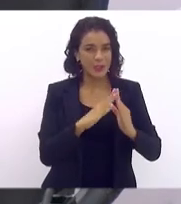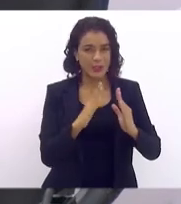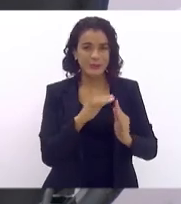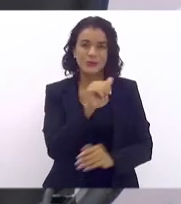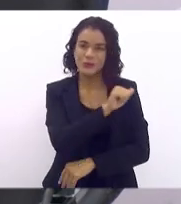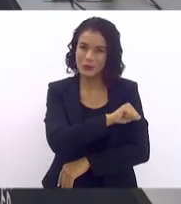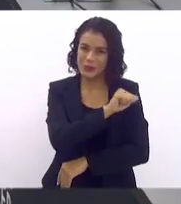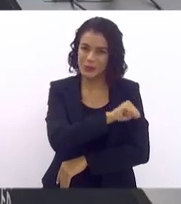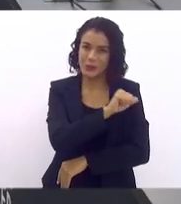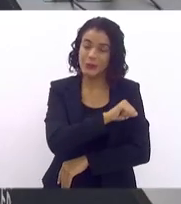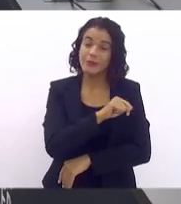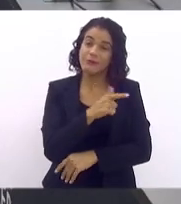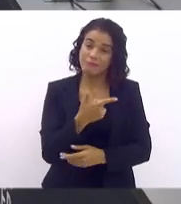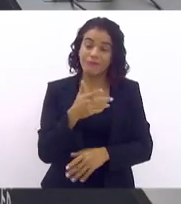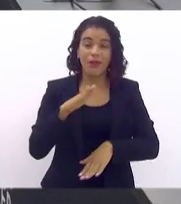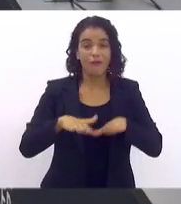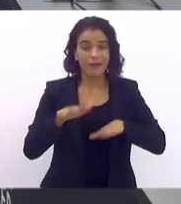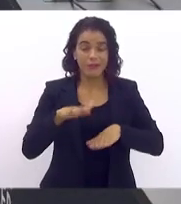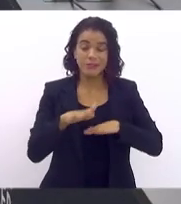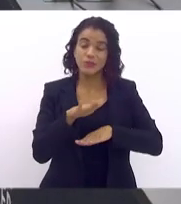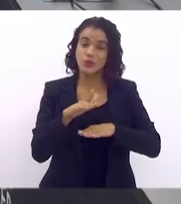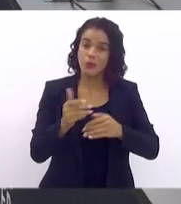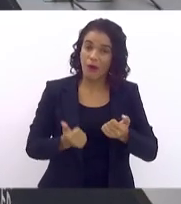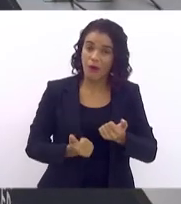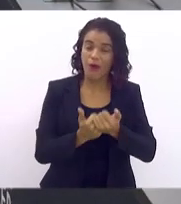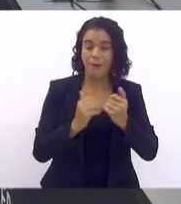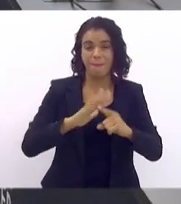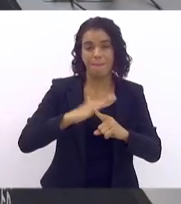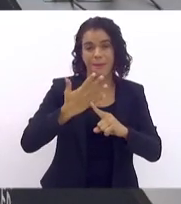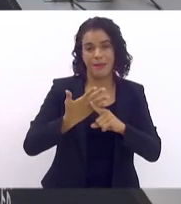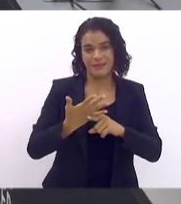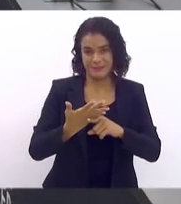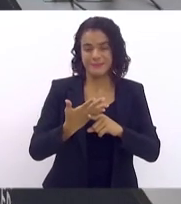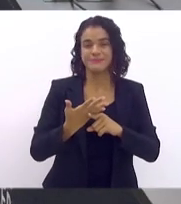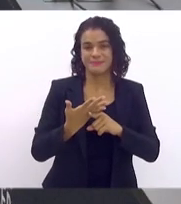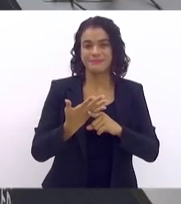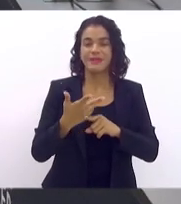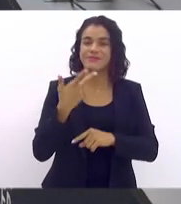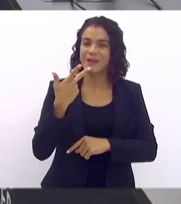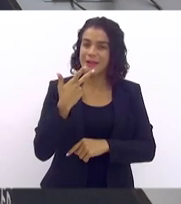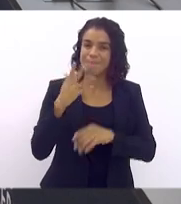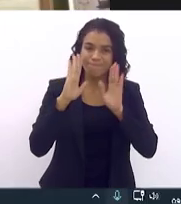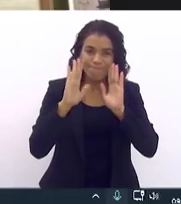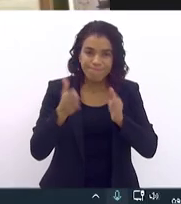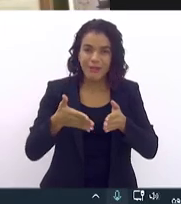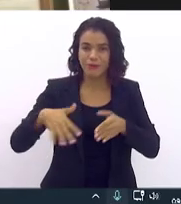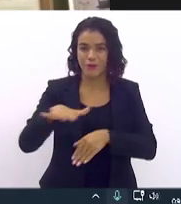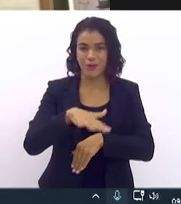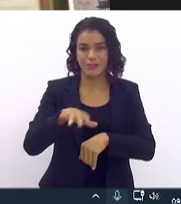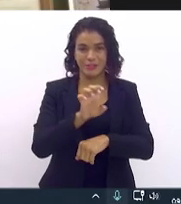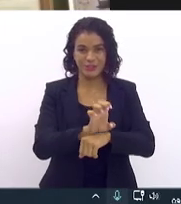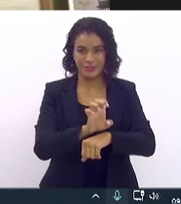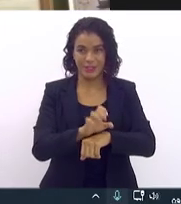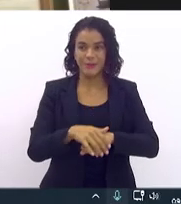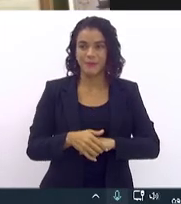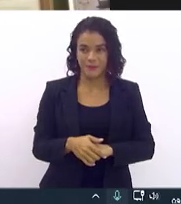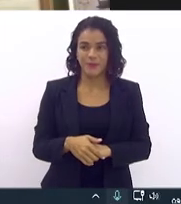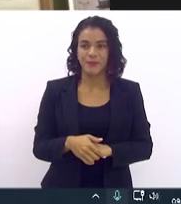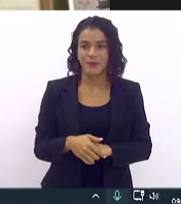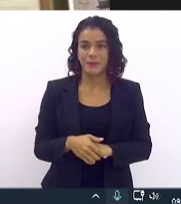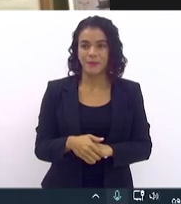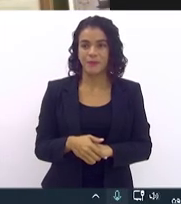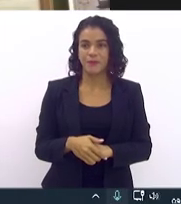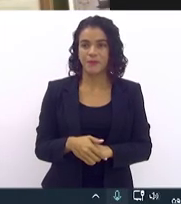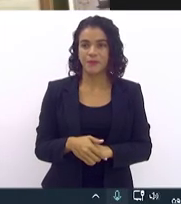talvez isso até colabore ainda mais para a gente ter uma noção, não só em nível Brasil, mas especificamente do nosso estado, tá? Do que tem